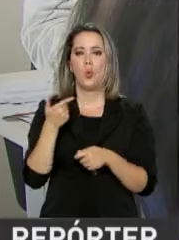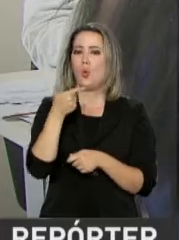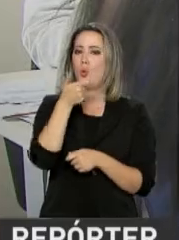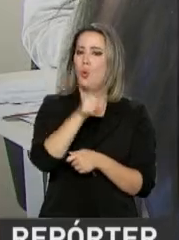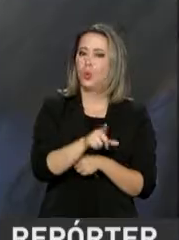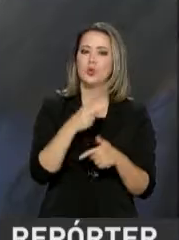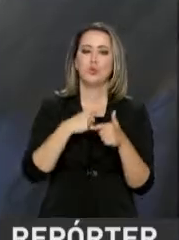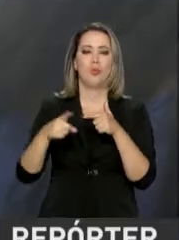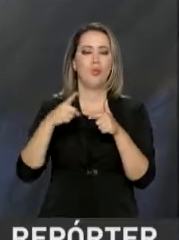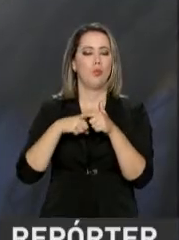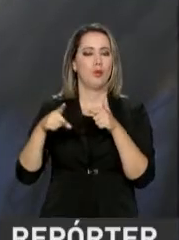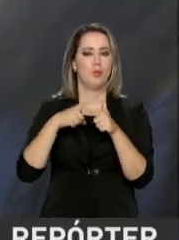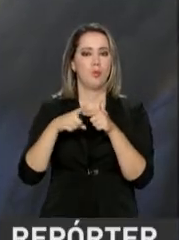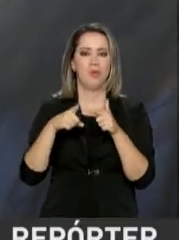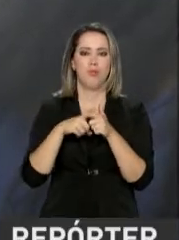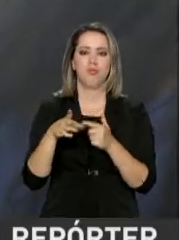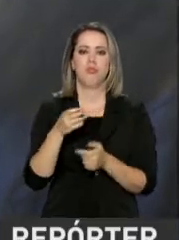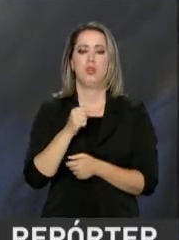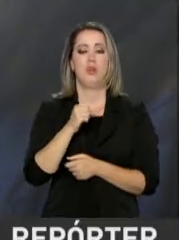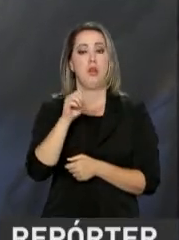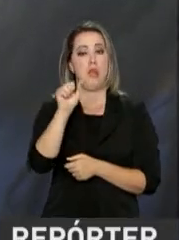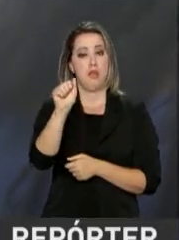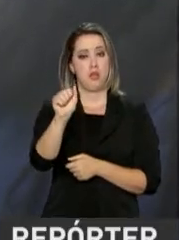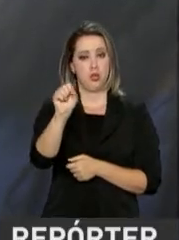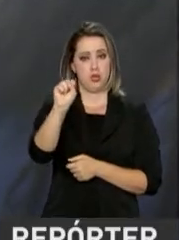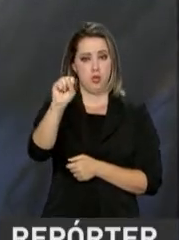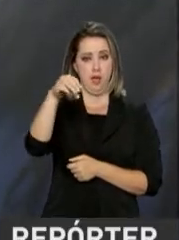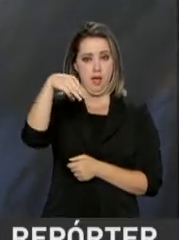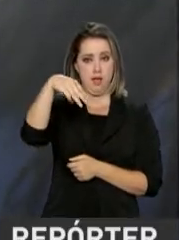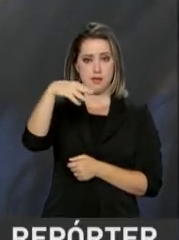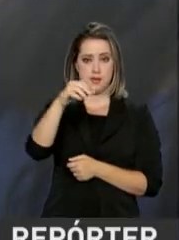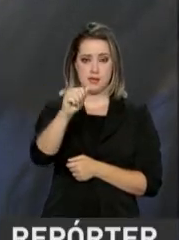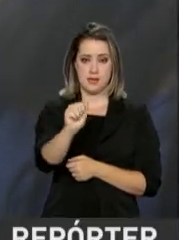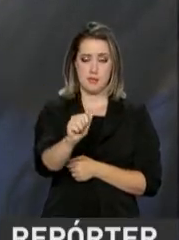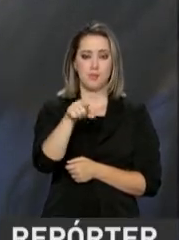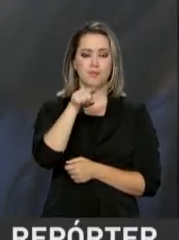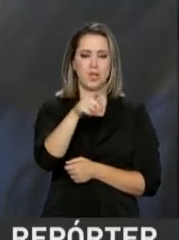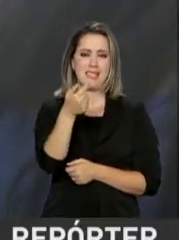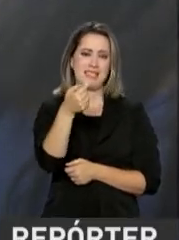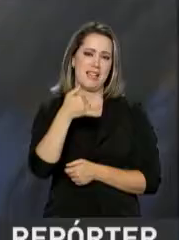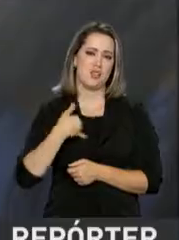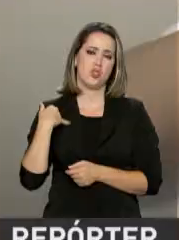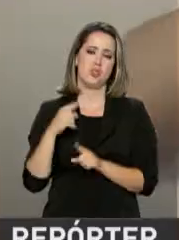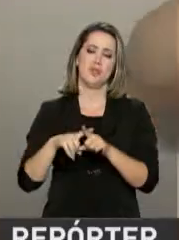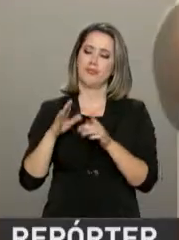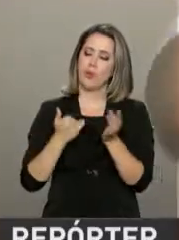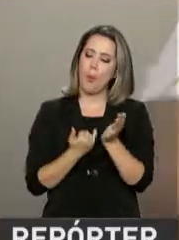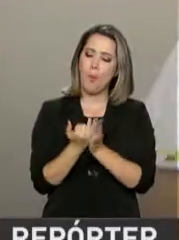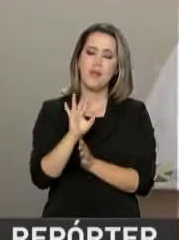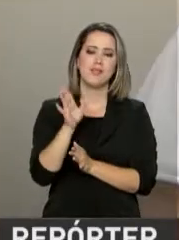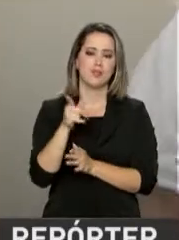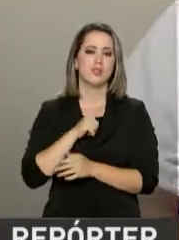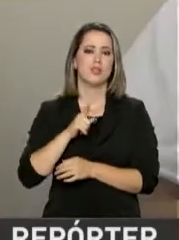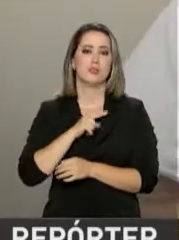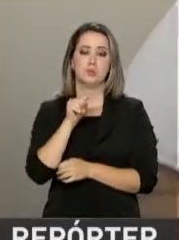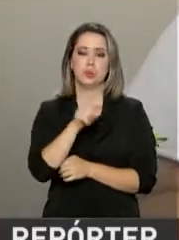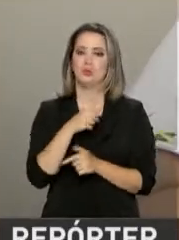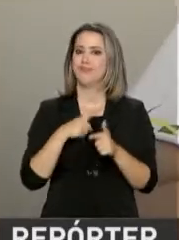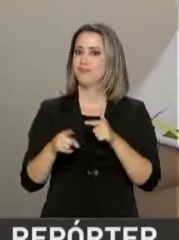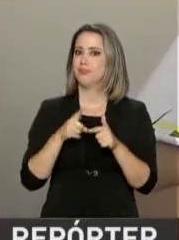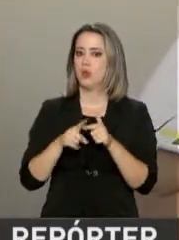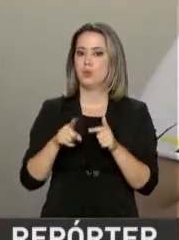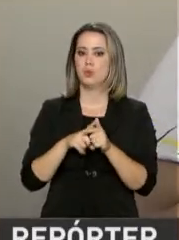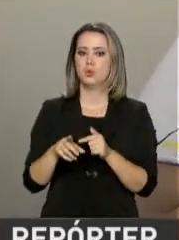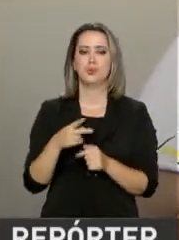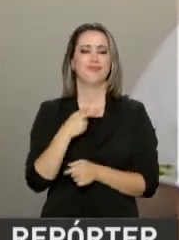crise de asma a pequena só tem sete anos mas sofre com o problema desde muito cedo e quando está em crise e conta que não